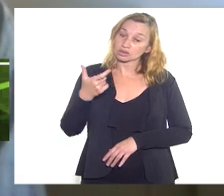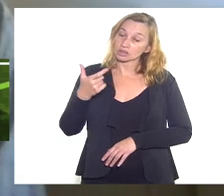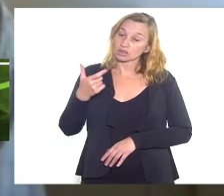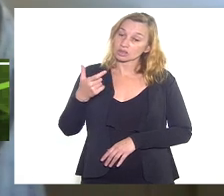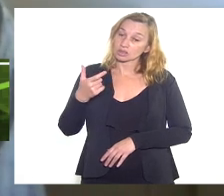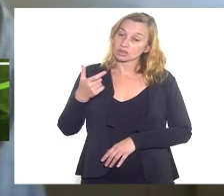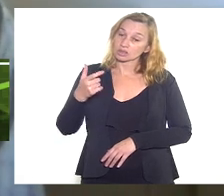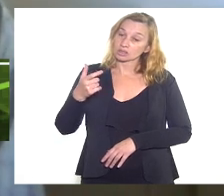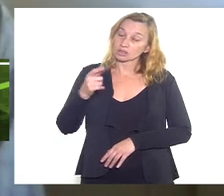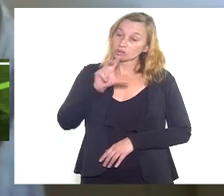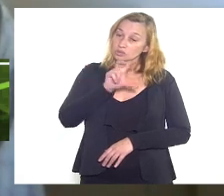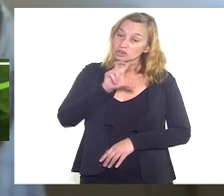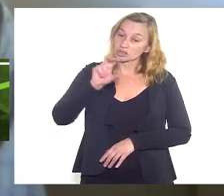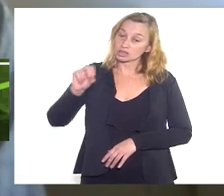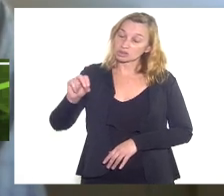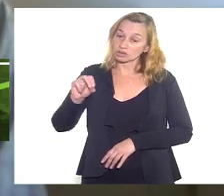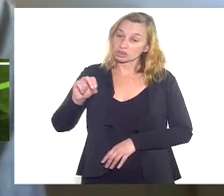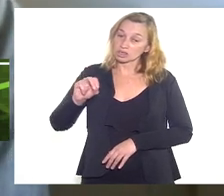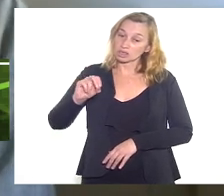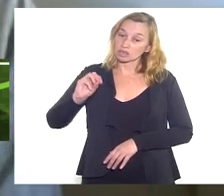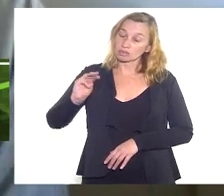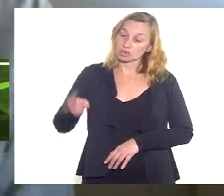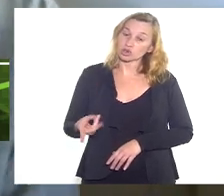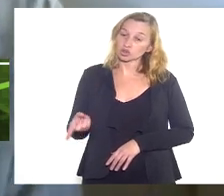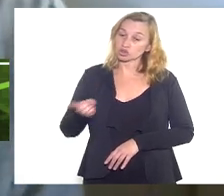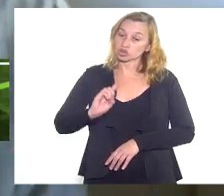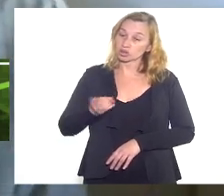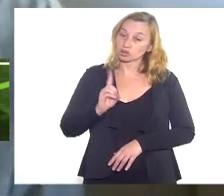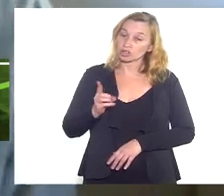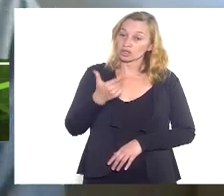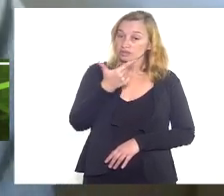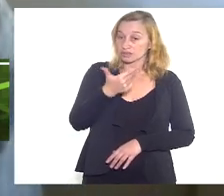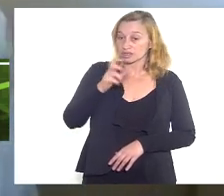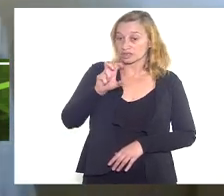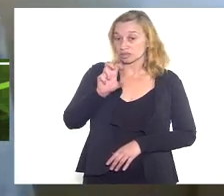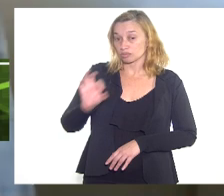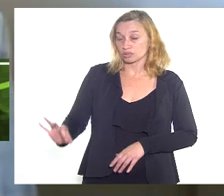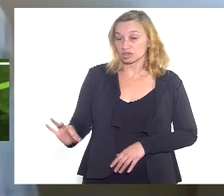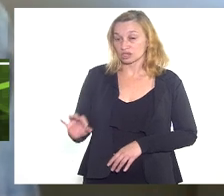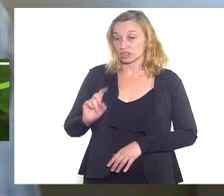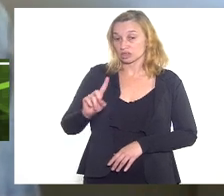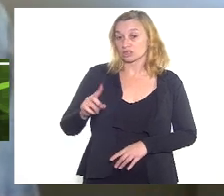US$250 milhões, 25% de US$1 bilhão.